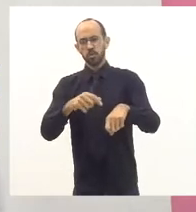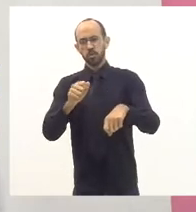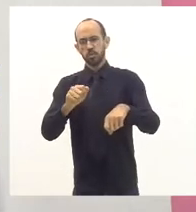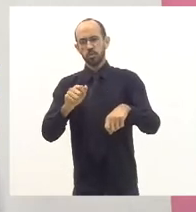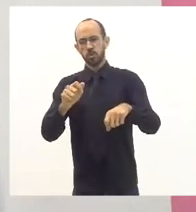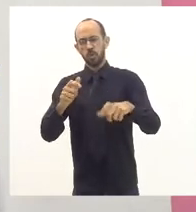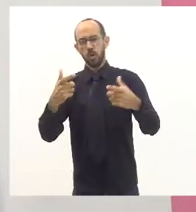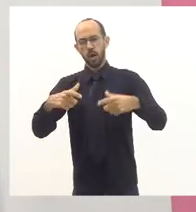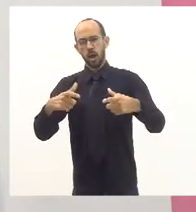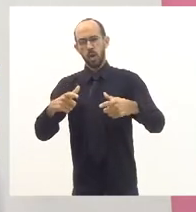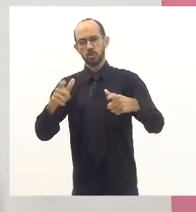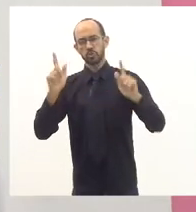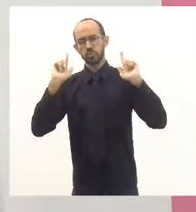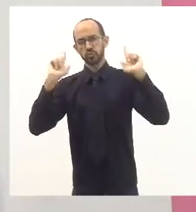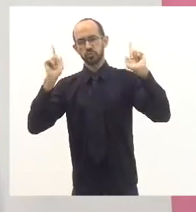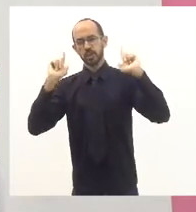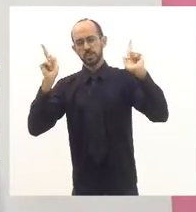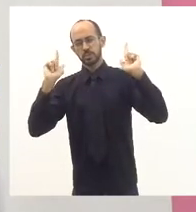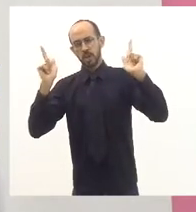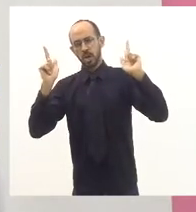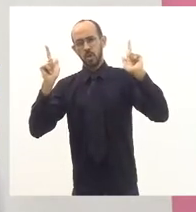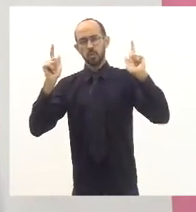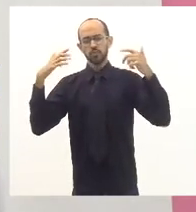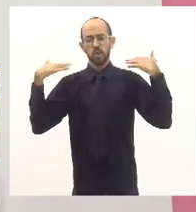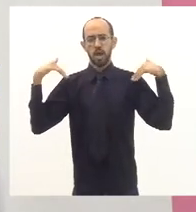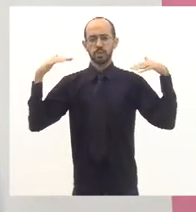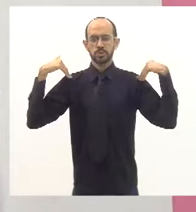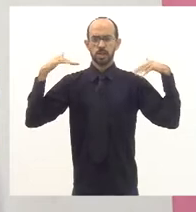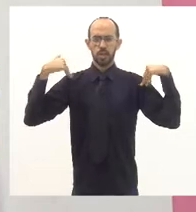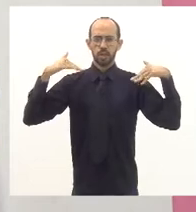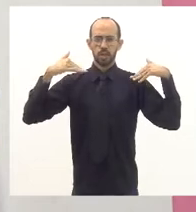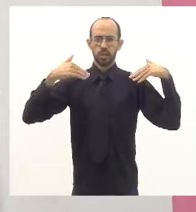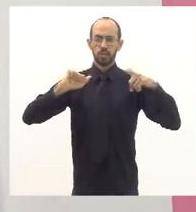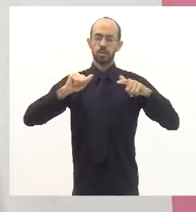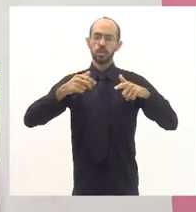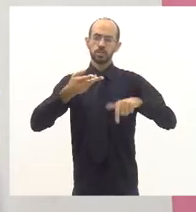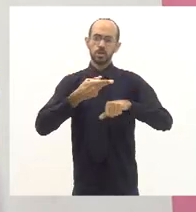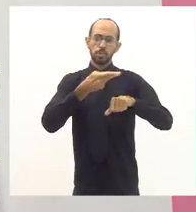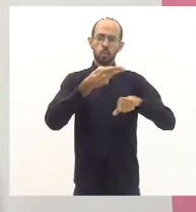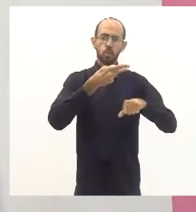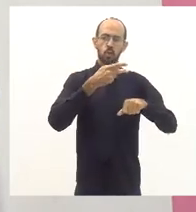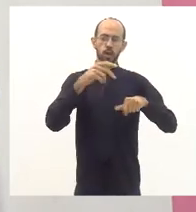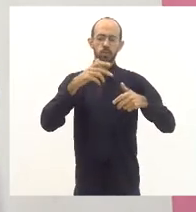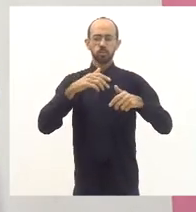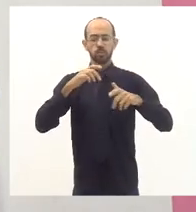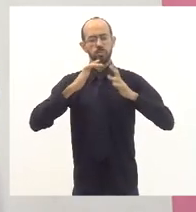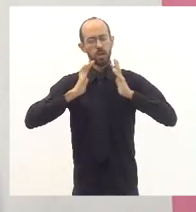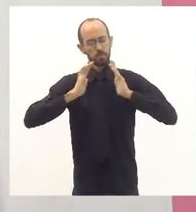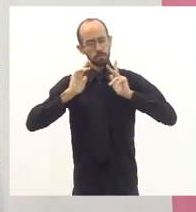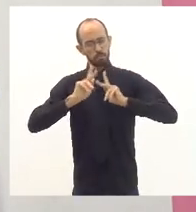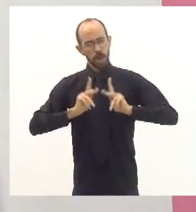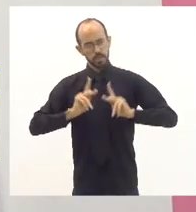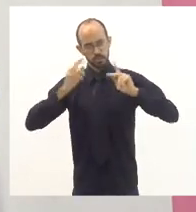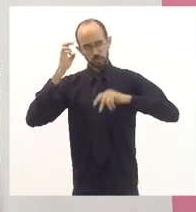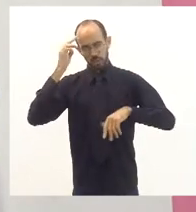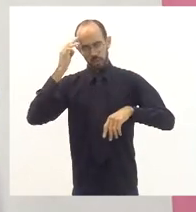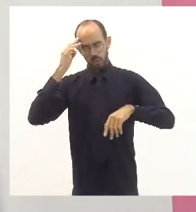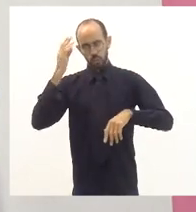gente apanha porque está ali buscando um lugar de saúde mental também. Então, a gente queria poder retomar essa